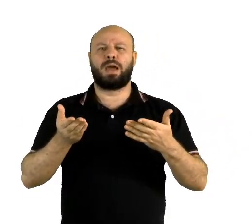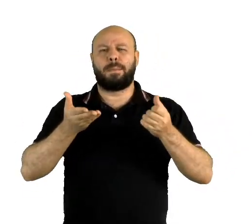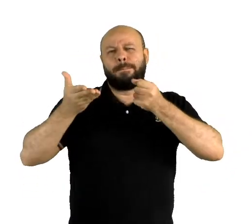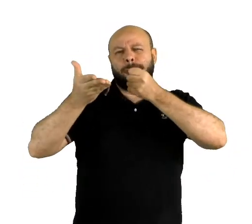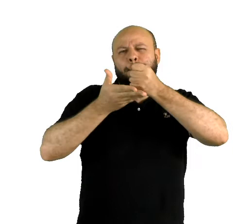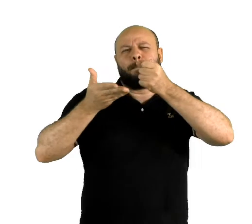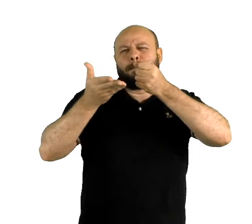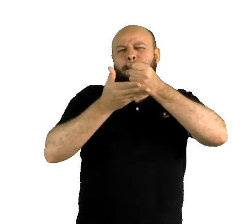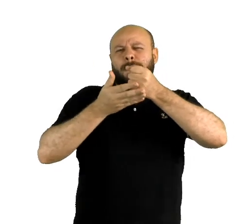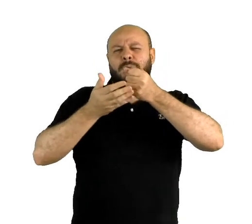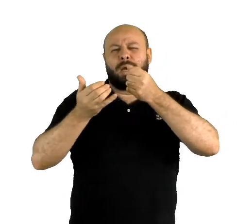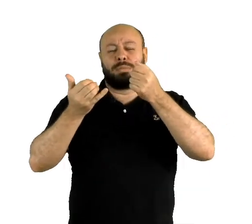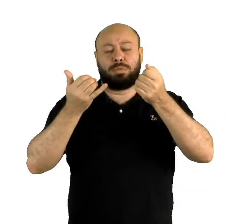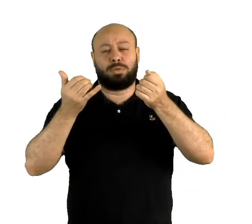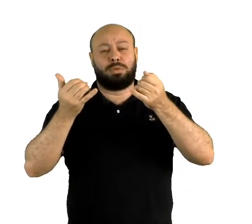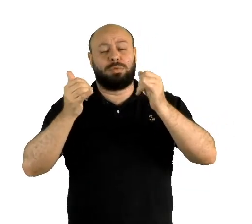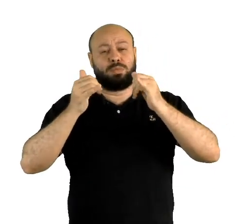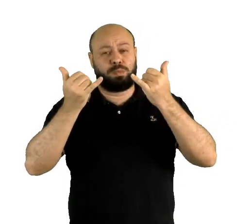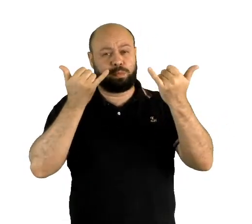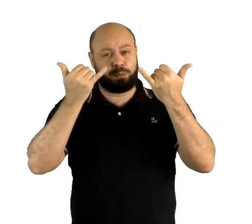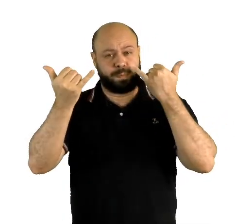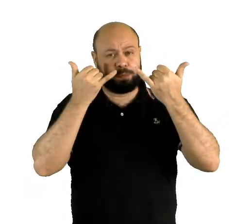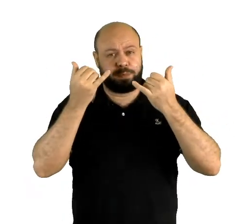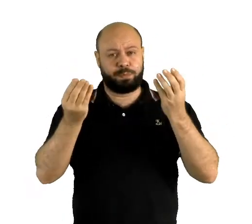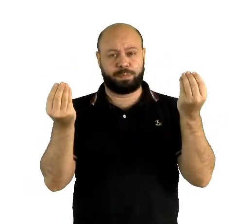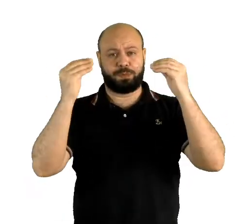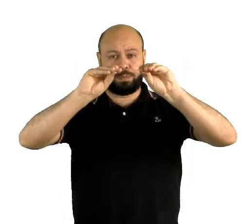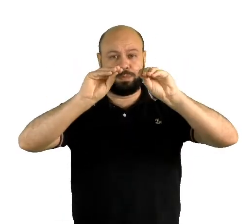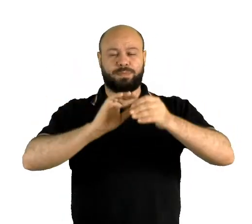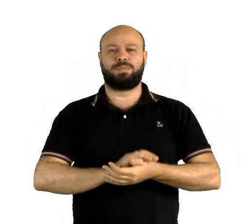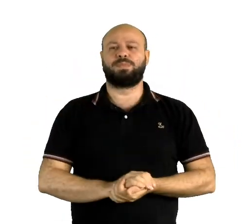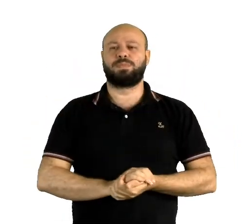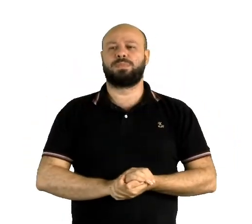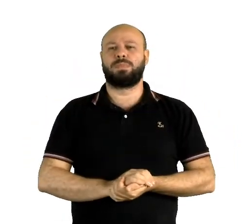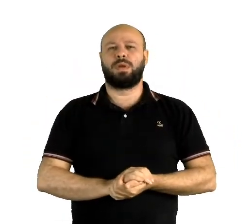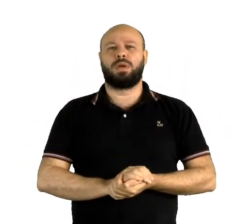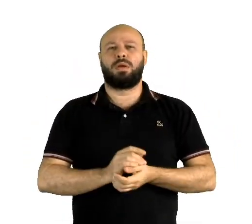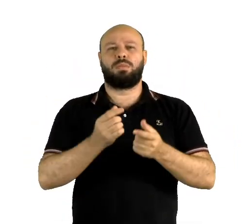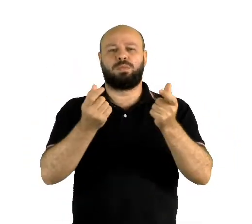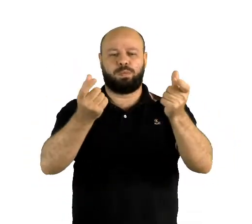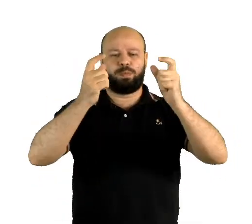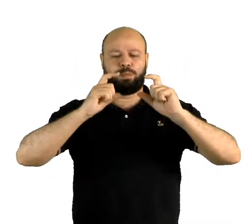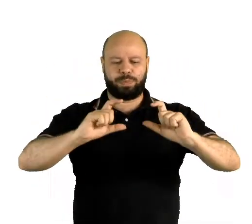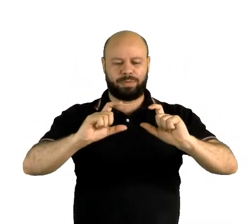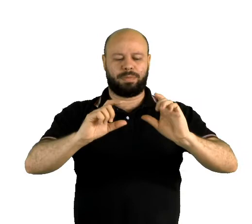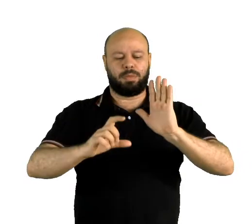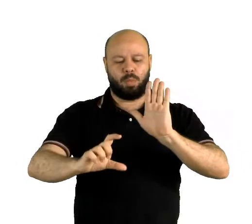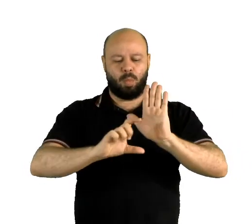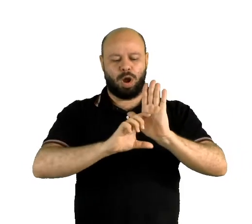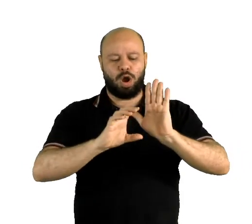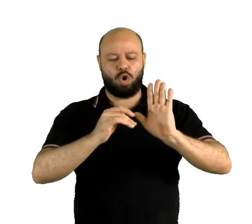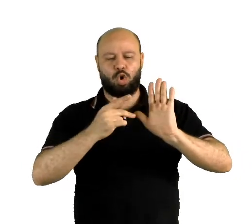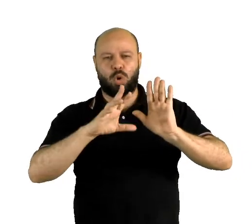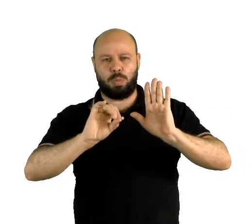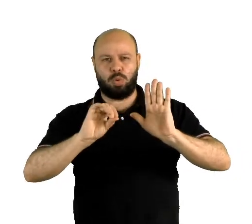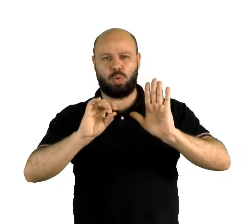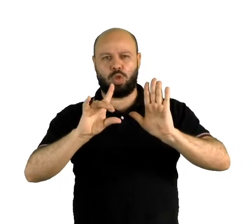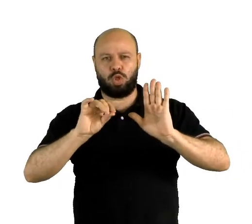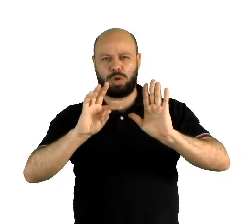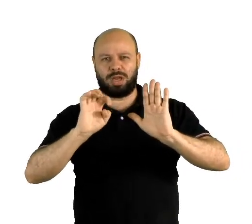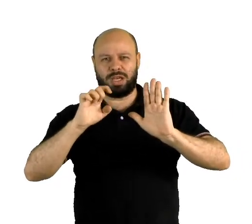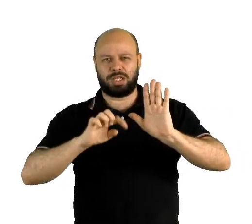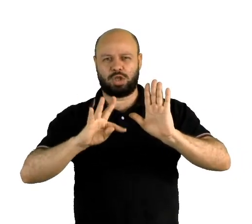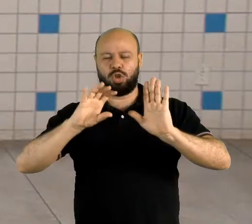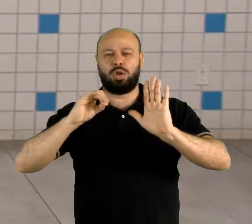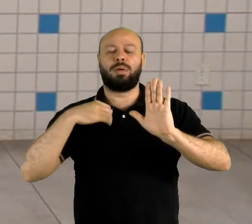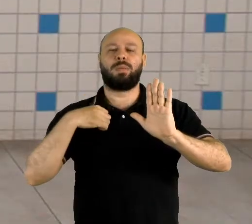estão nesse primeiro parágrafo. E ela irá ser detalhada no corpo do texto. Então,